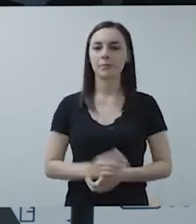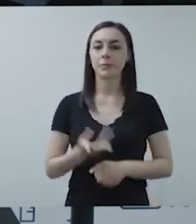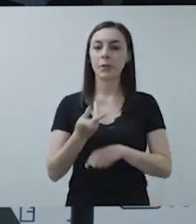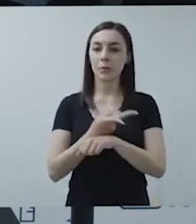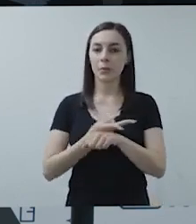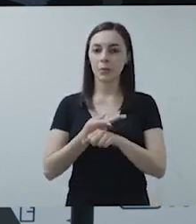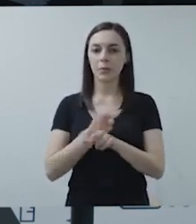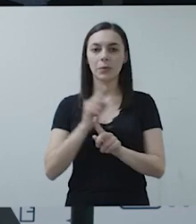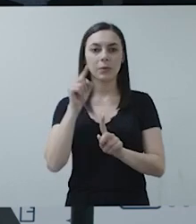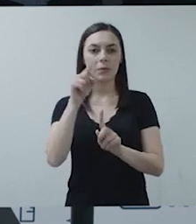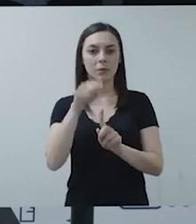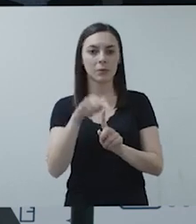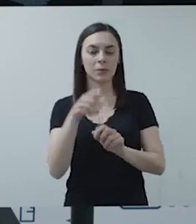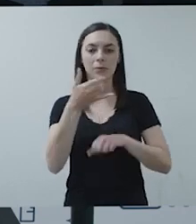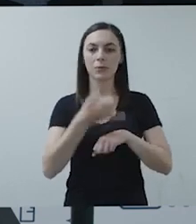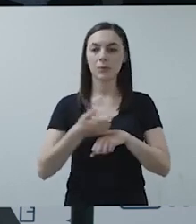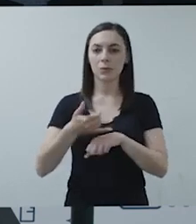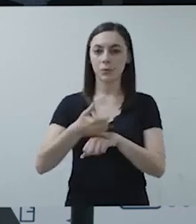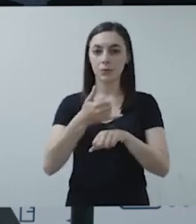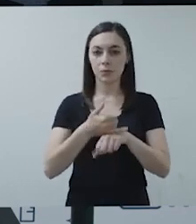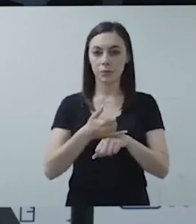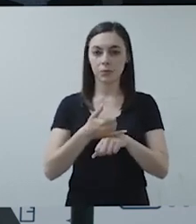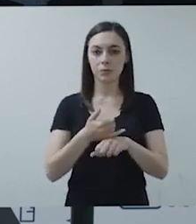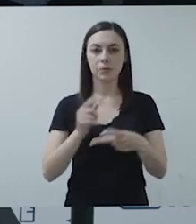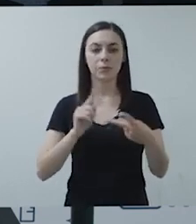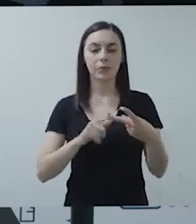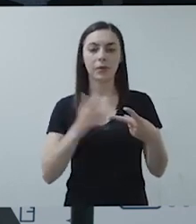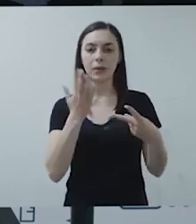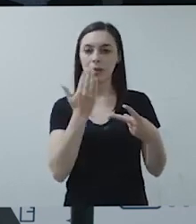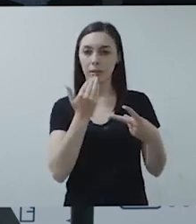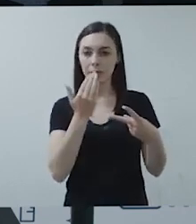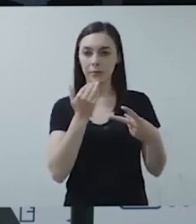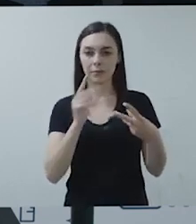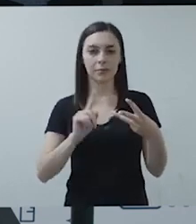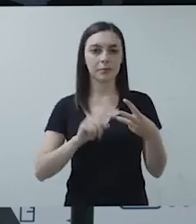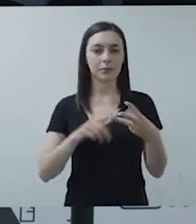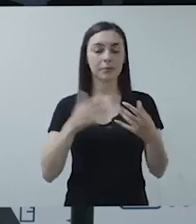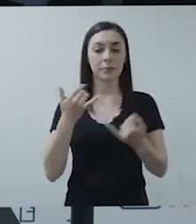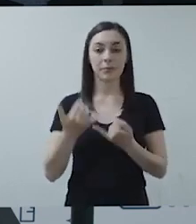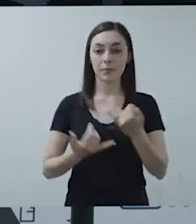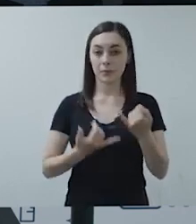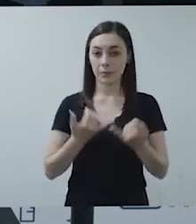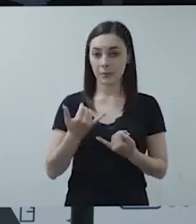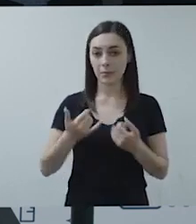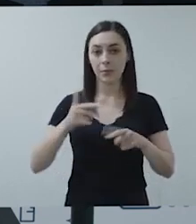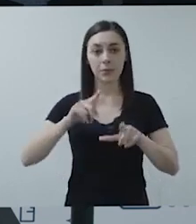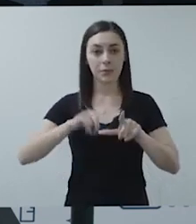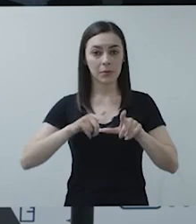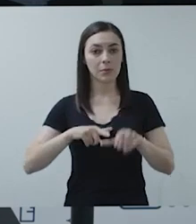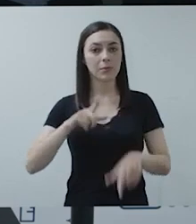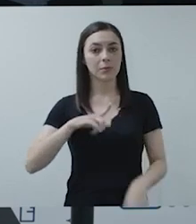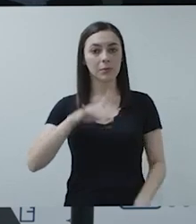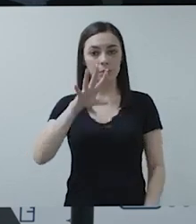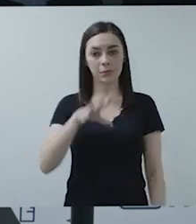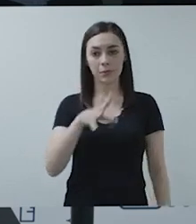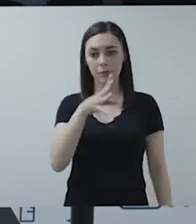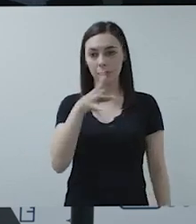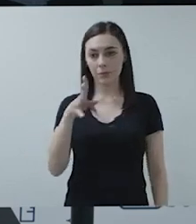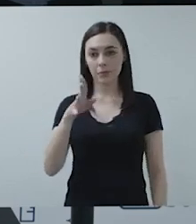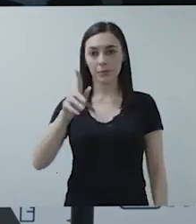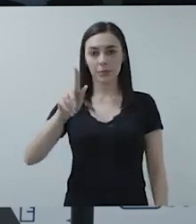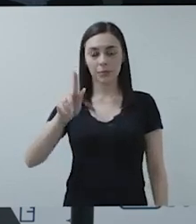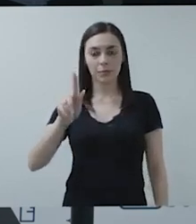procurar objetos, alimentos e brincadeiras com essas letras aqui. Com a letra